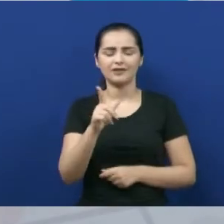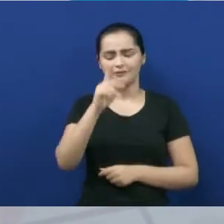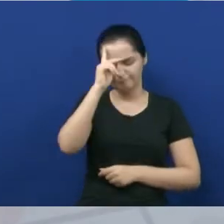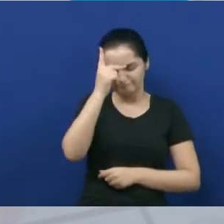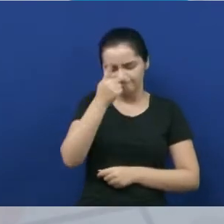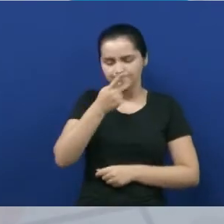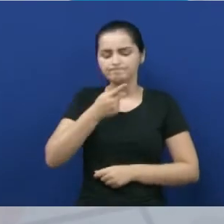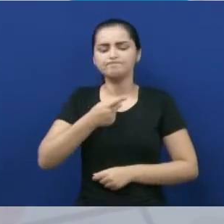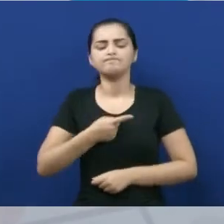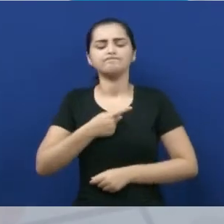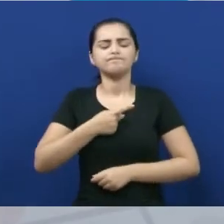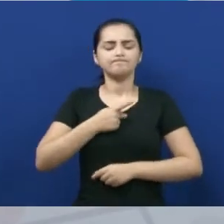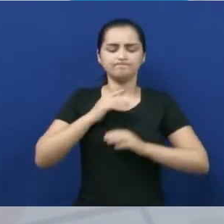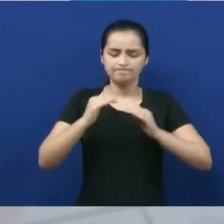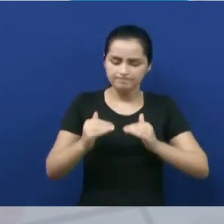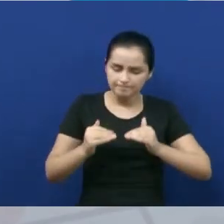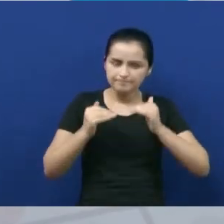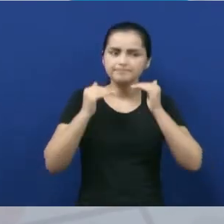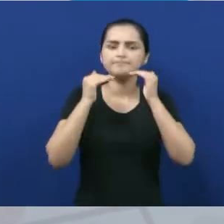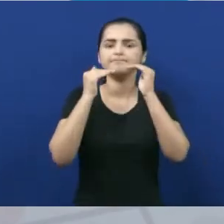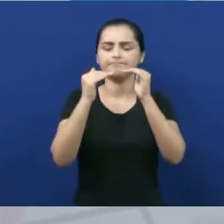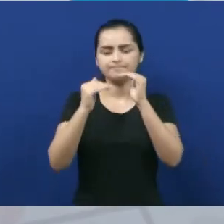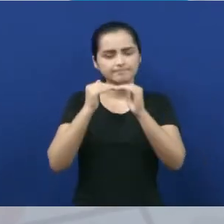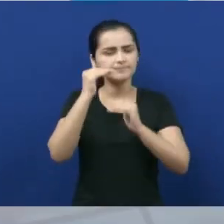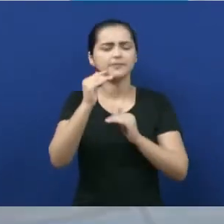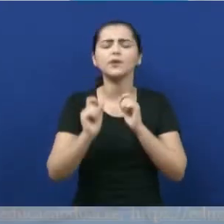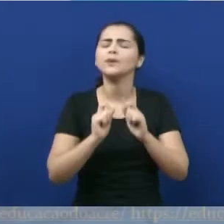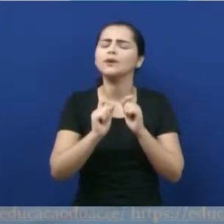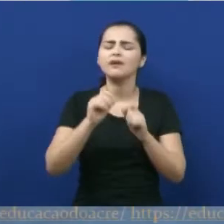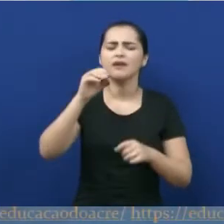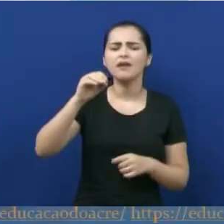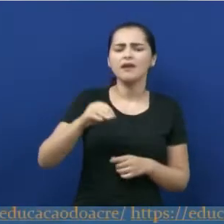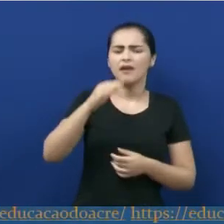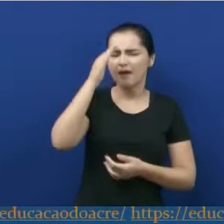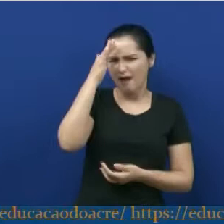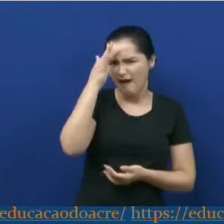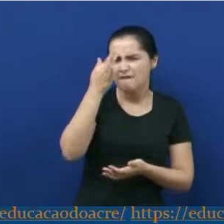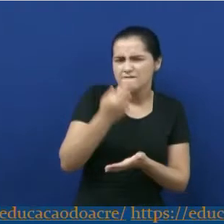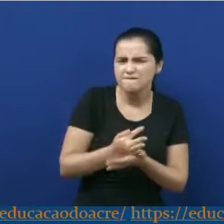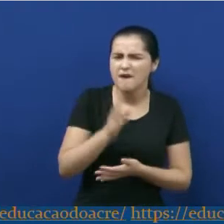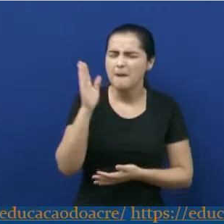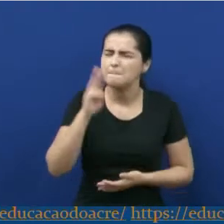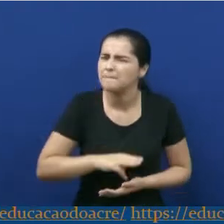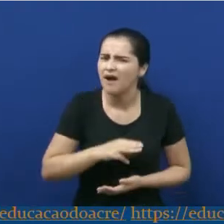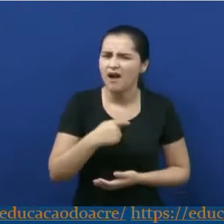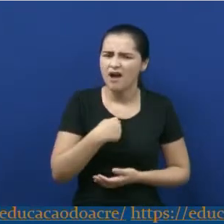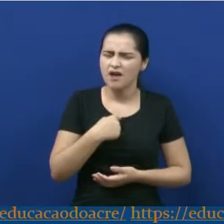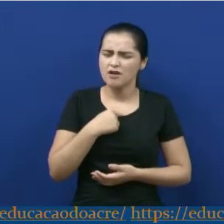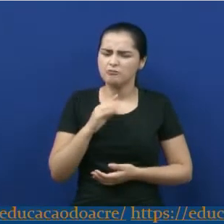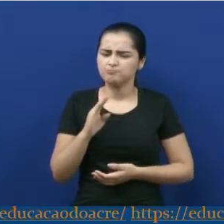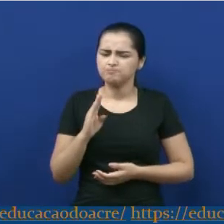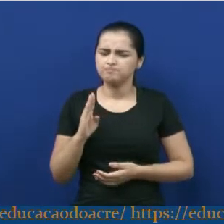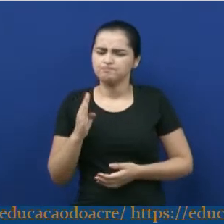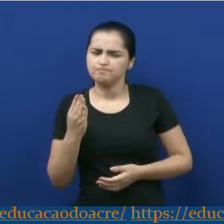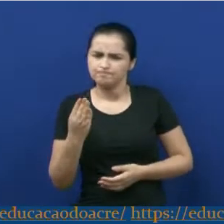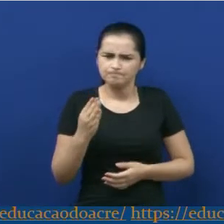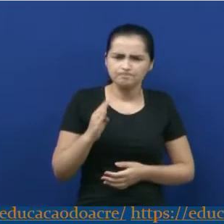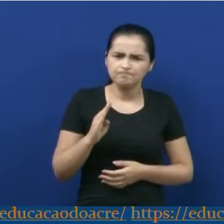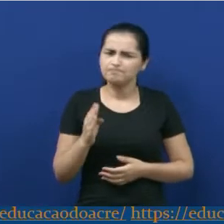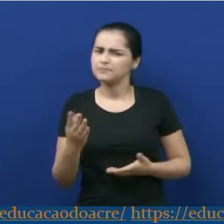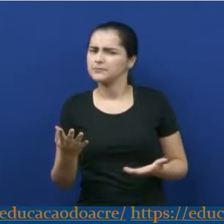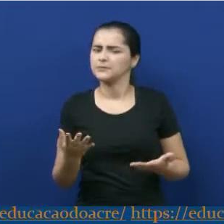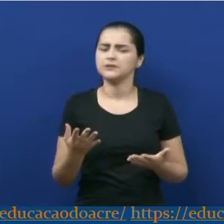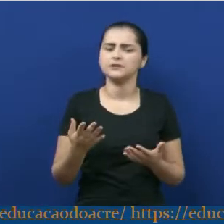construir e aí vem a questão da má-fé o que que é má-fé é quando eu finjo que estou sendo